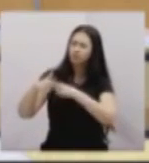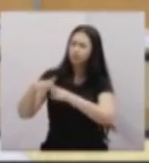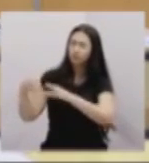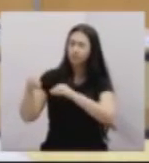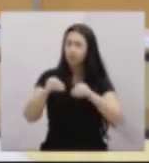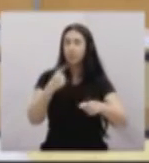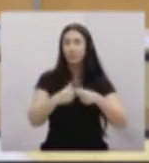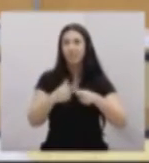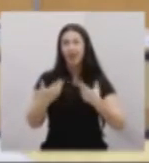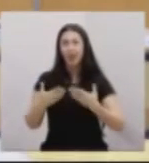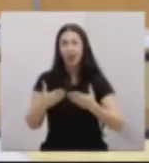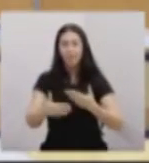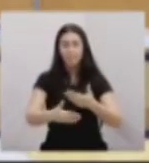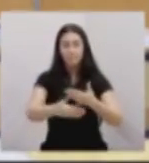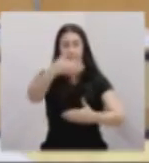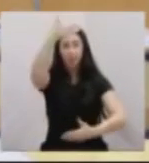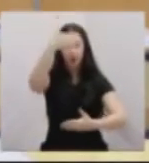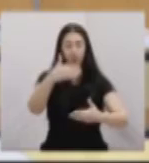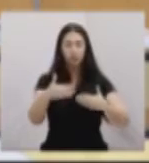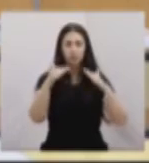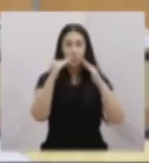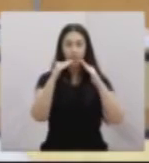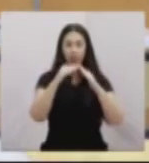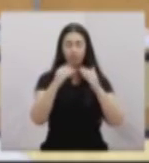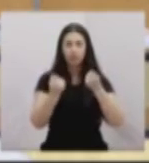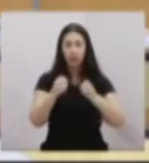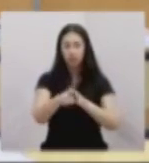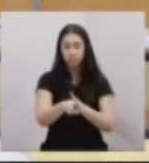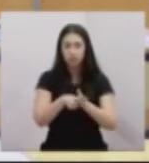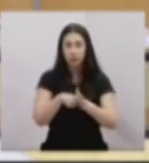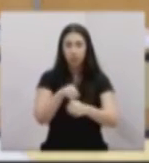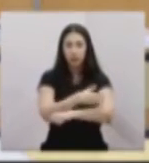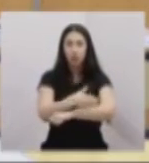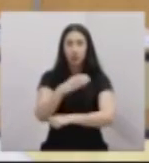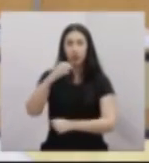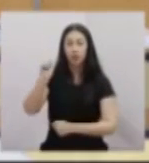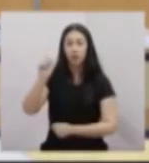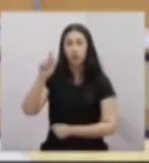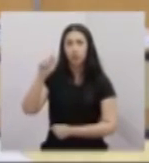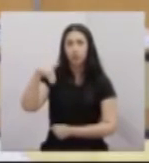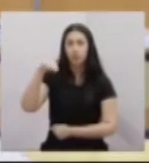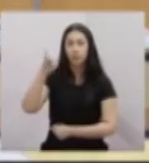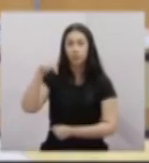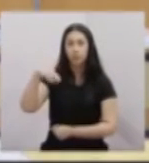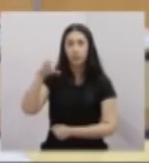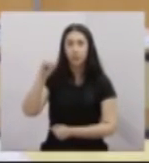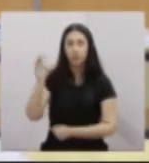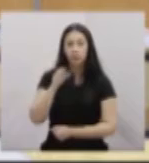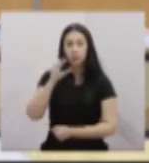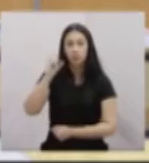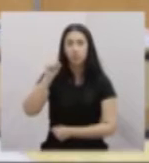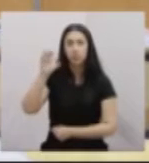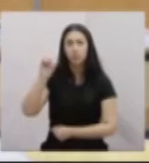em frente à garagem do imóvel de número 140 na rua Carmino Soléu, no Parque Meia Lua.